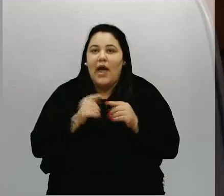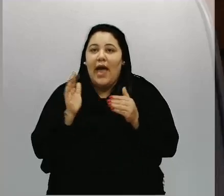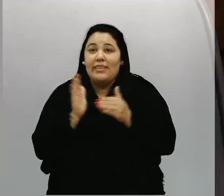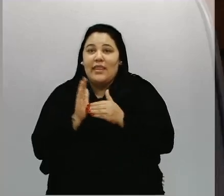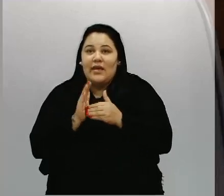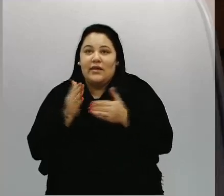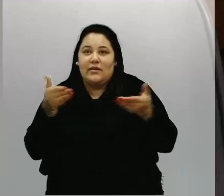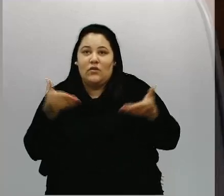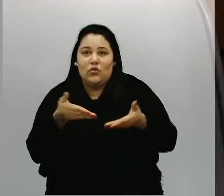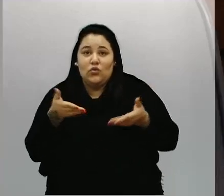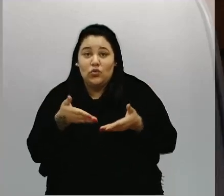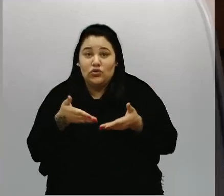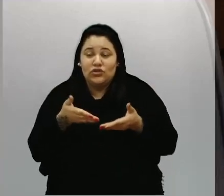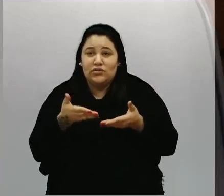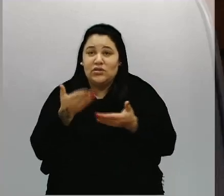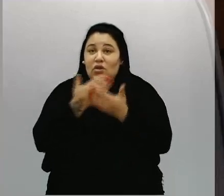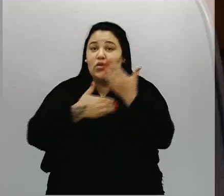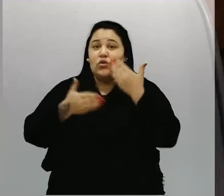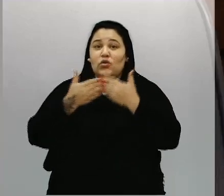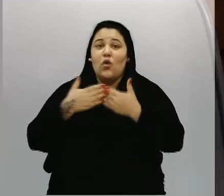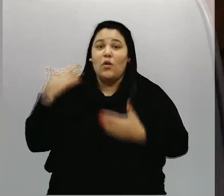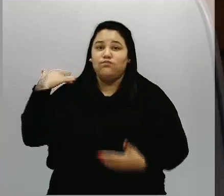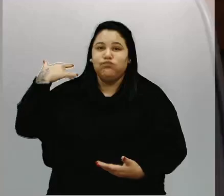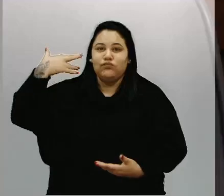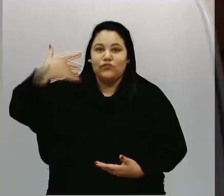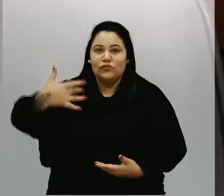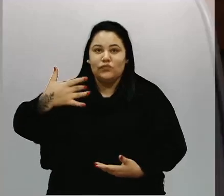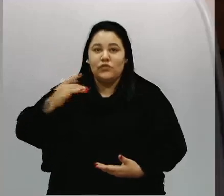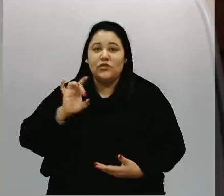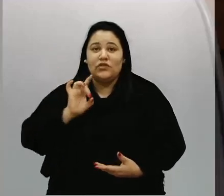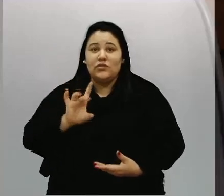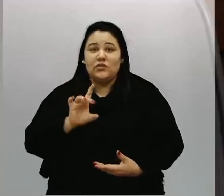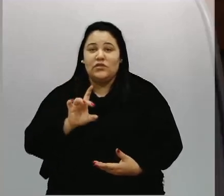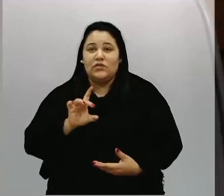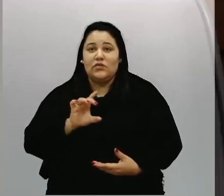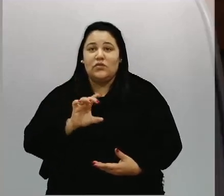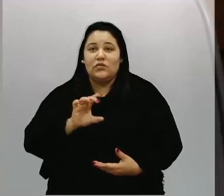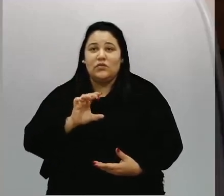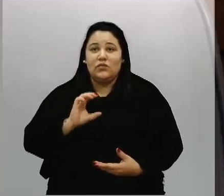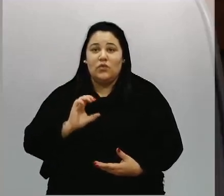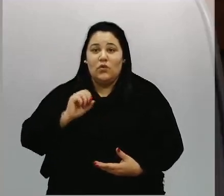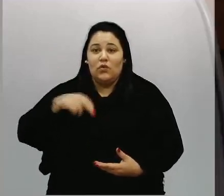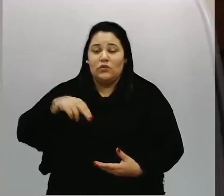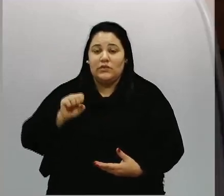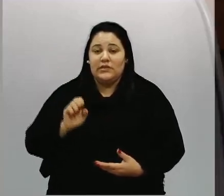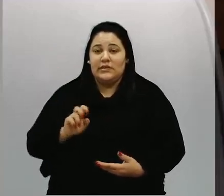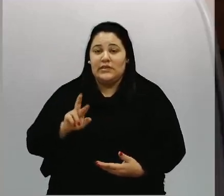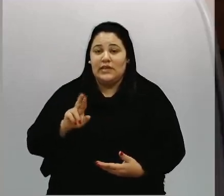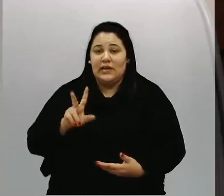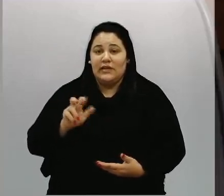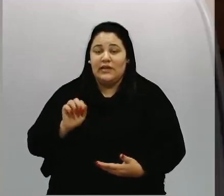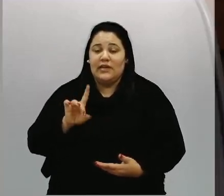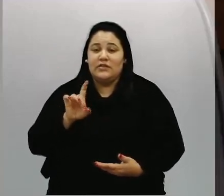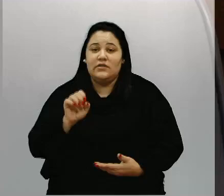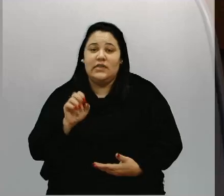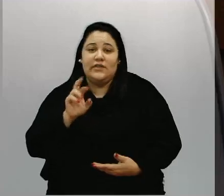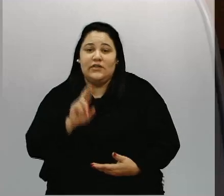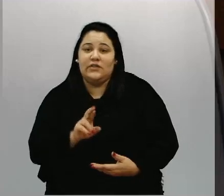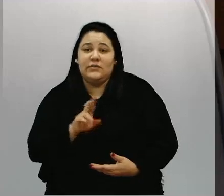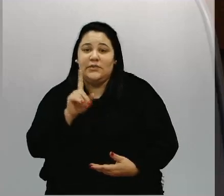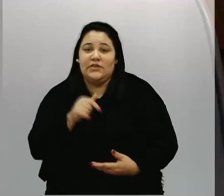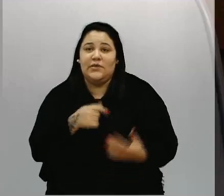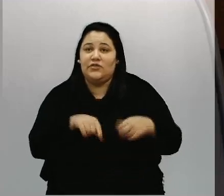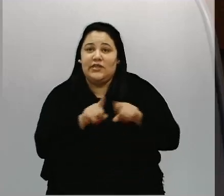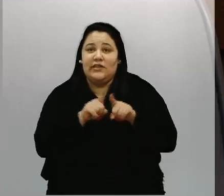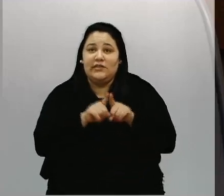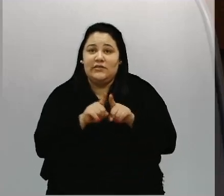história só os conservadores sofreram esse tipo de ataque. Só os conservadores. E